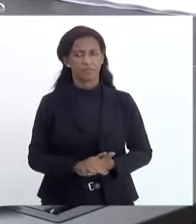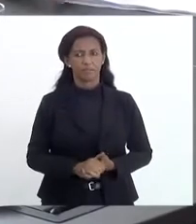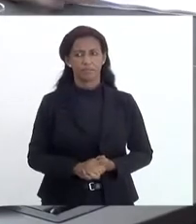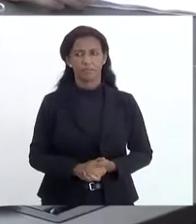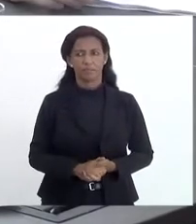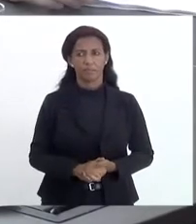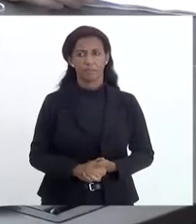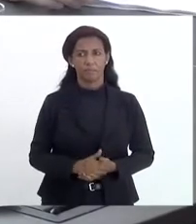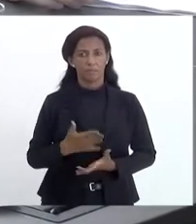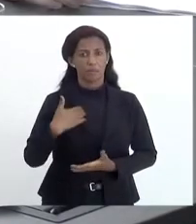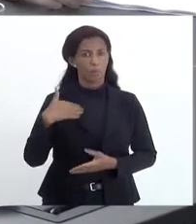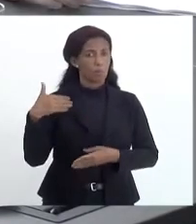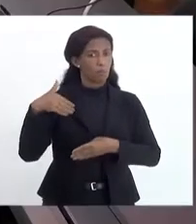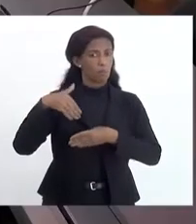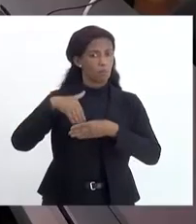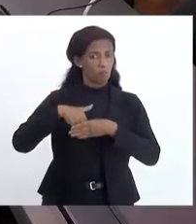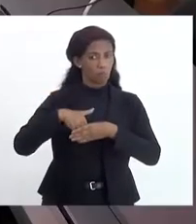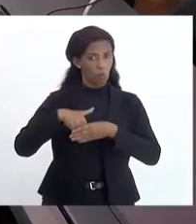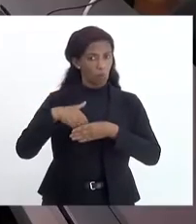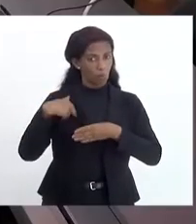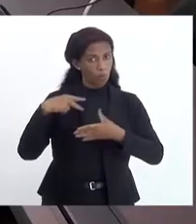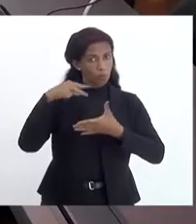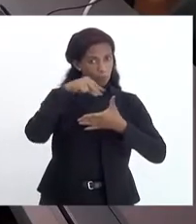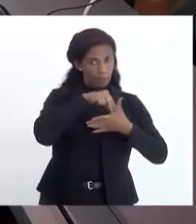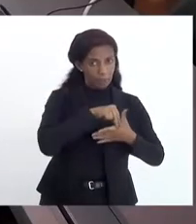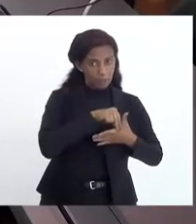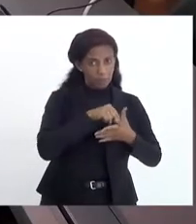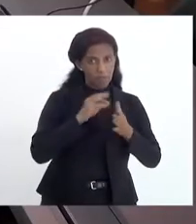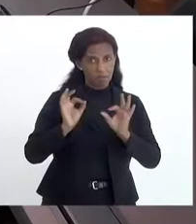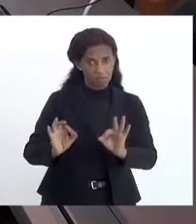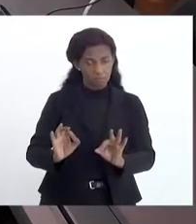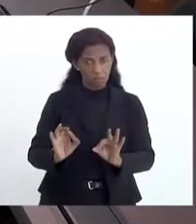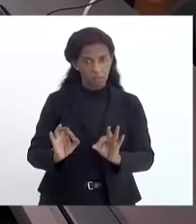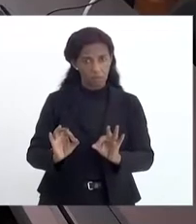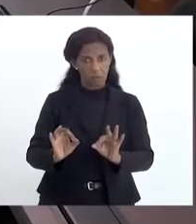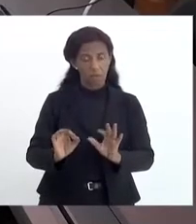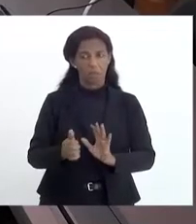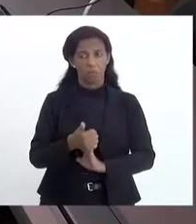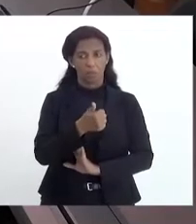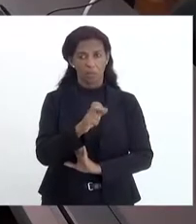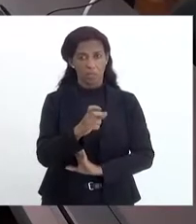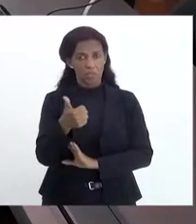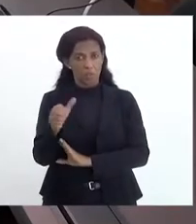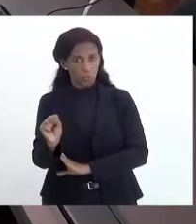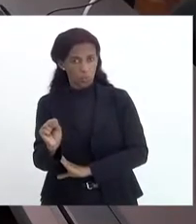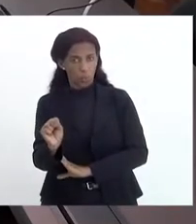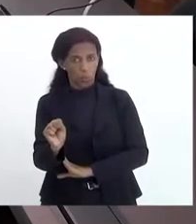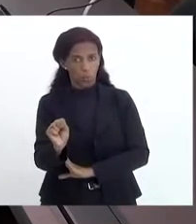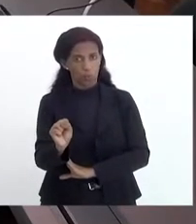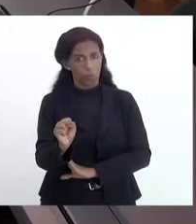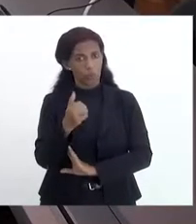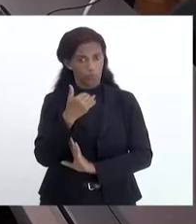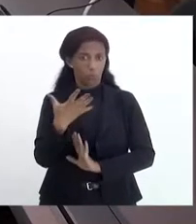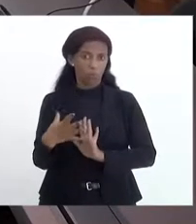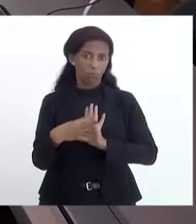O meu voto foi que pela anexação, né? Isso. Ao 1518. Foi